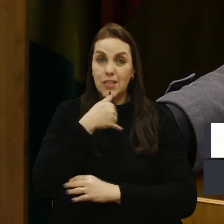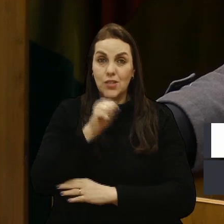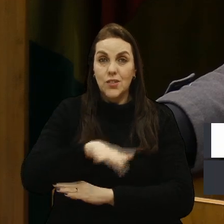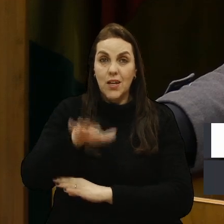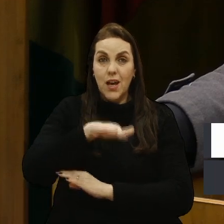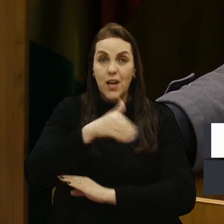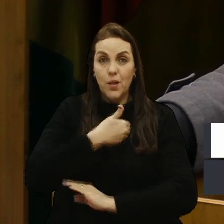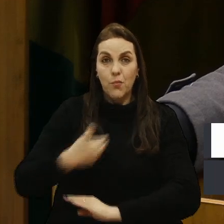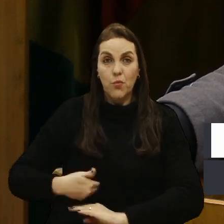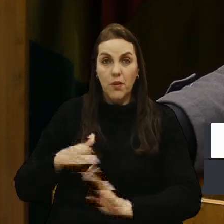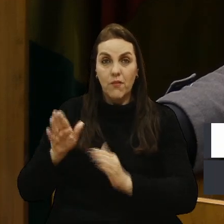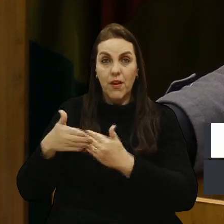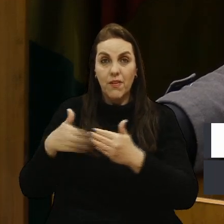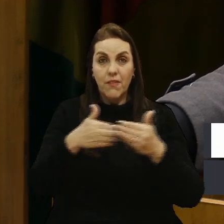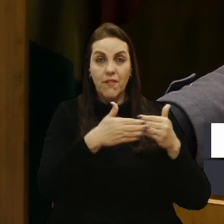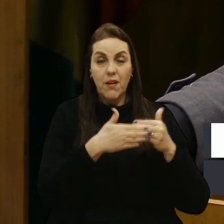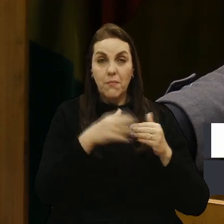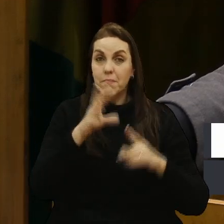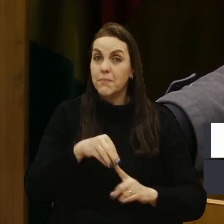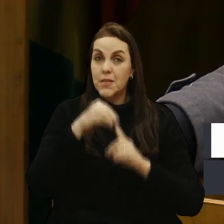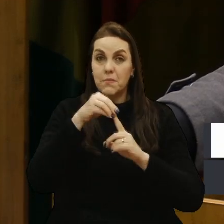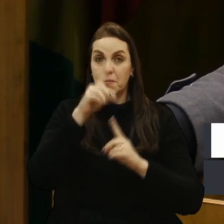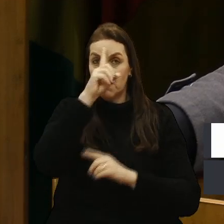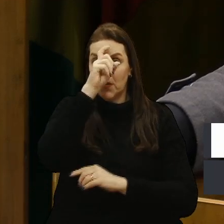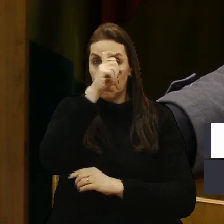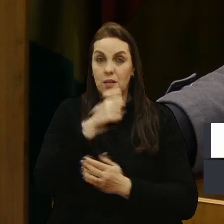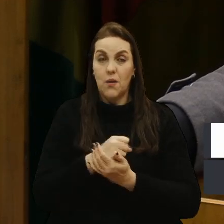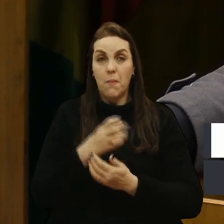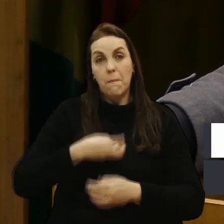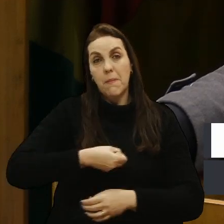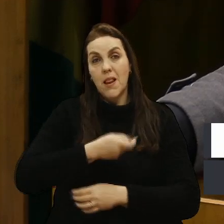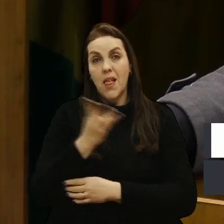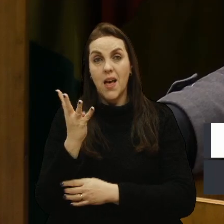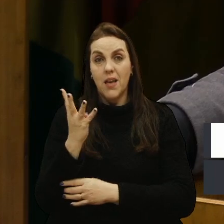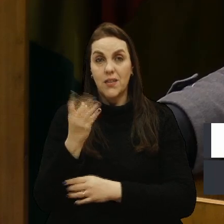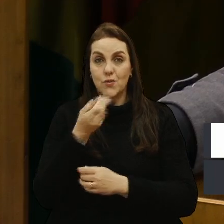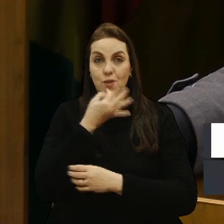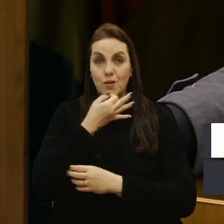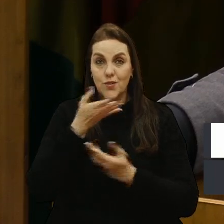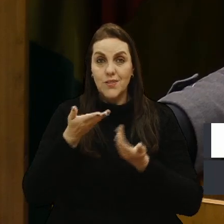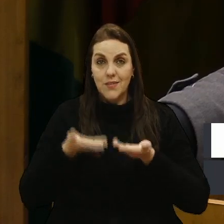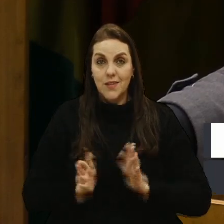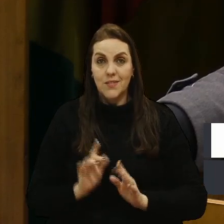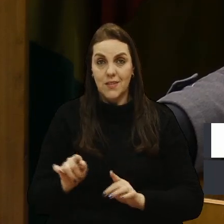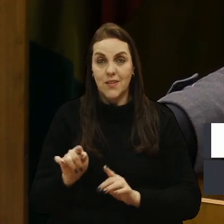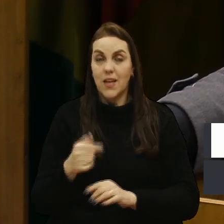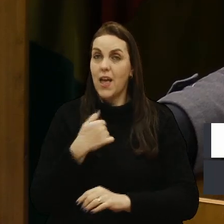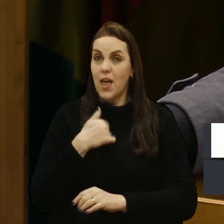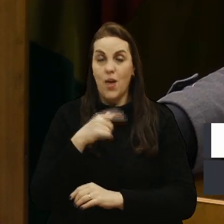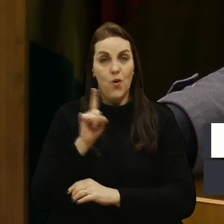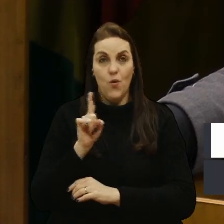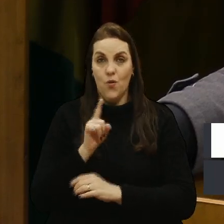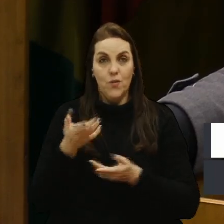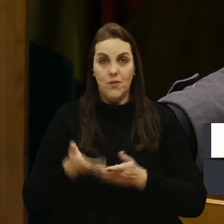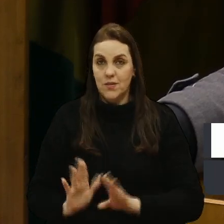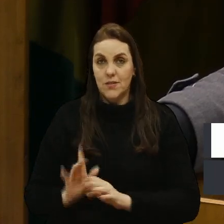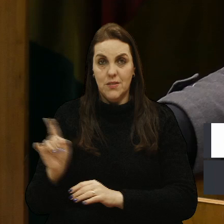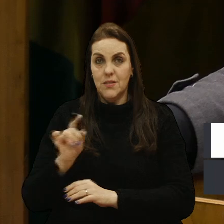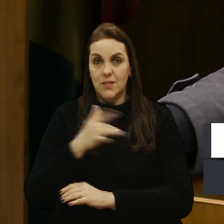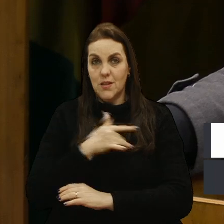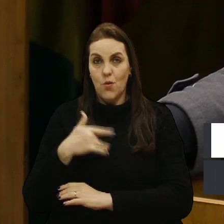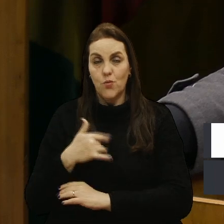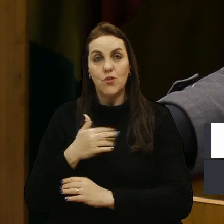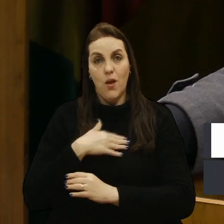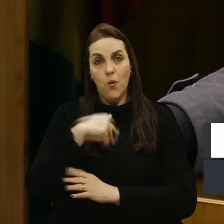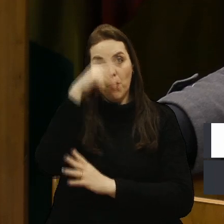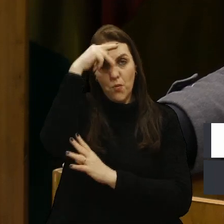se fecham, especialmente um hospital, onde tantos milhares de caxienses nasceram, né? Eu não nasci no Hospital Saúde, nasci no Pompeia, era